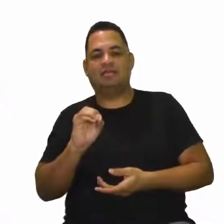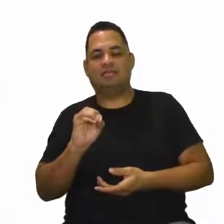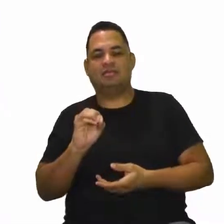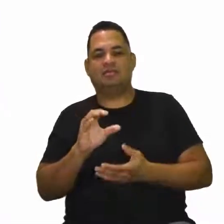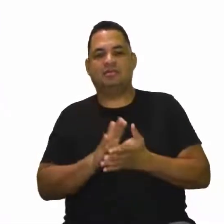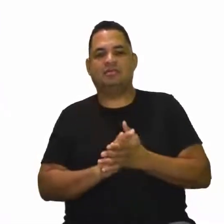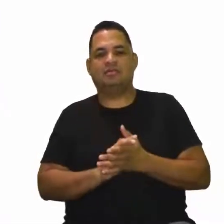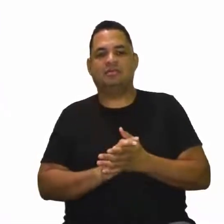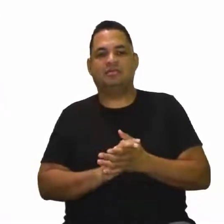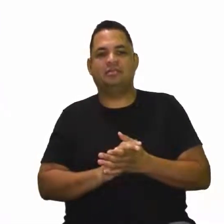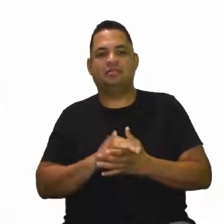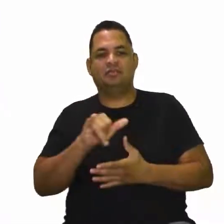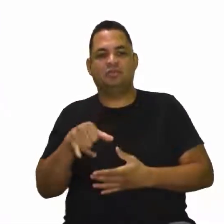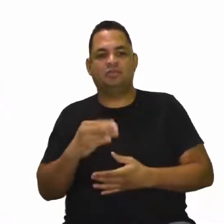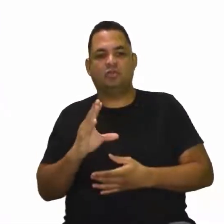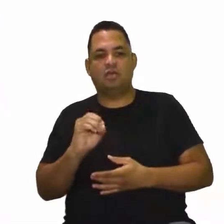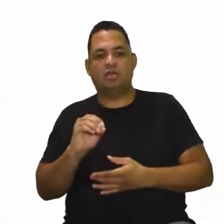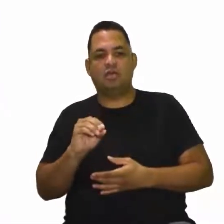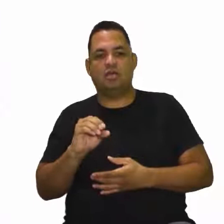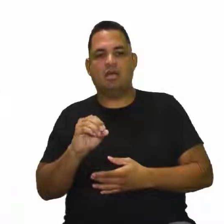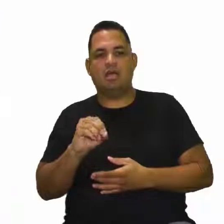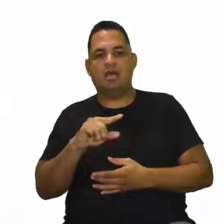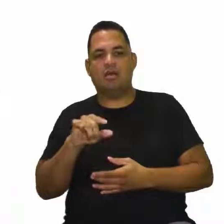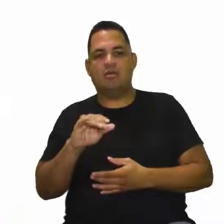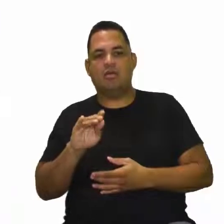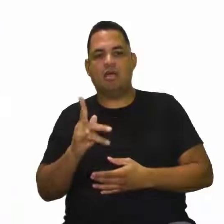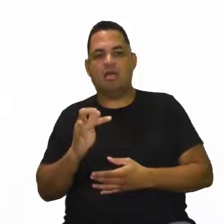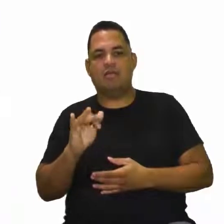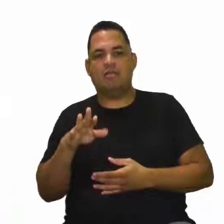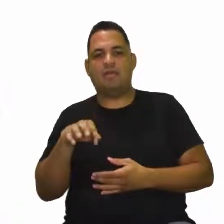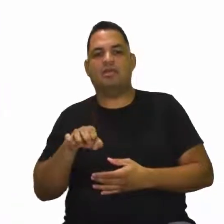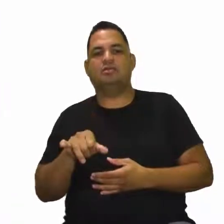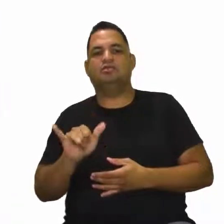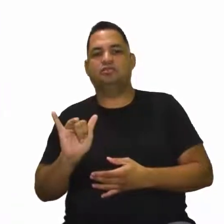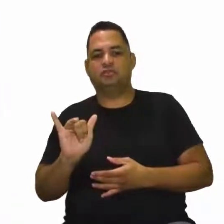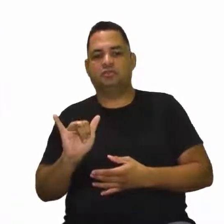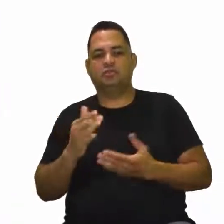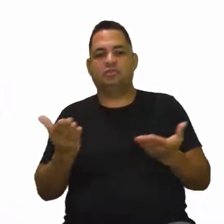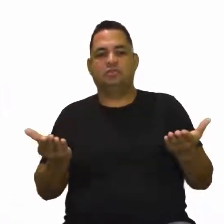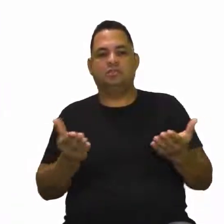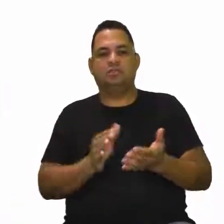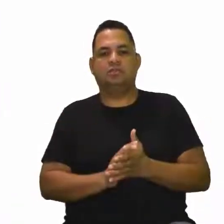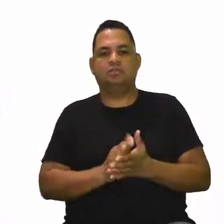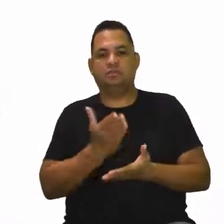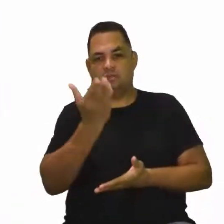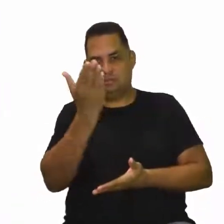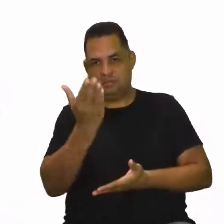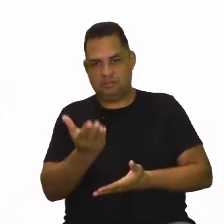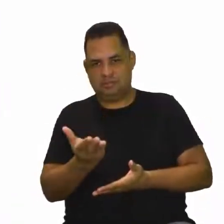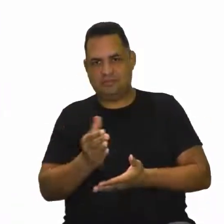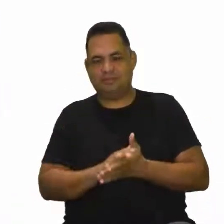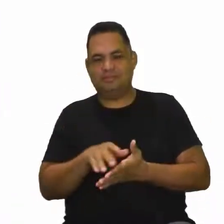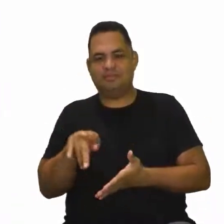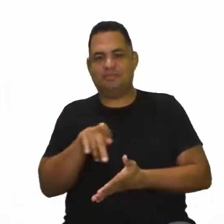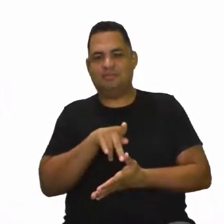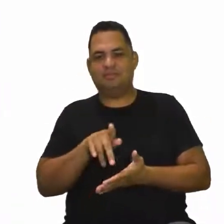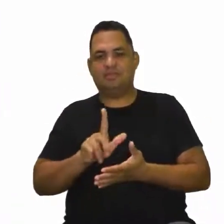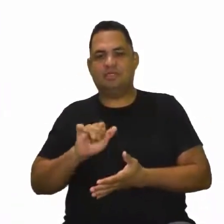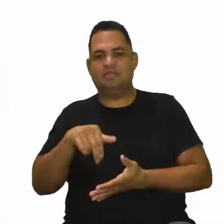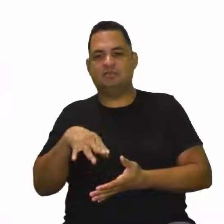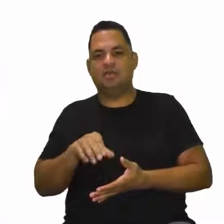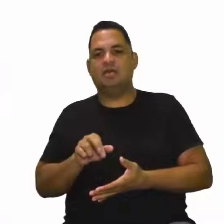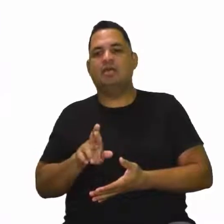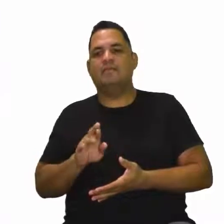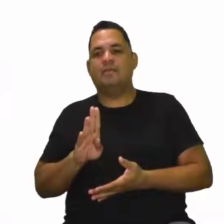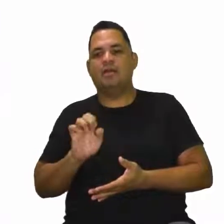professor João Ebert, como é o nome dele de batismo. E do lado direito, o professor Lorismar Barroso. Então, o